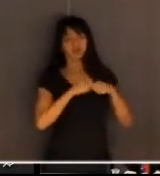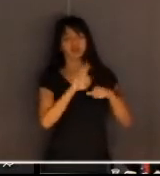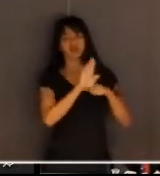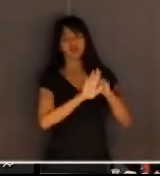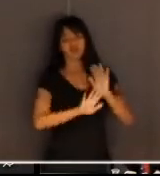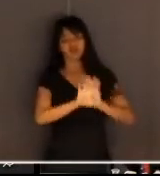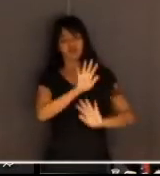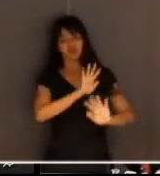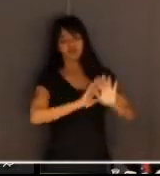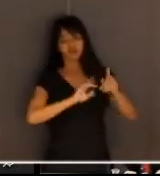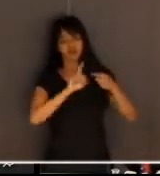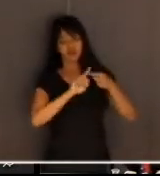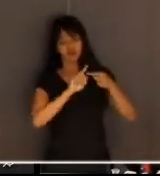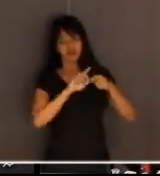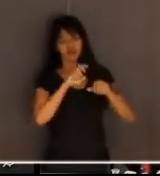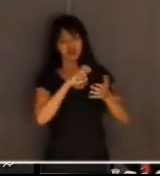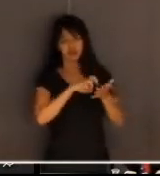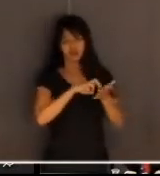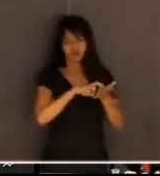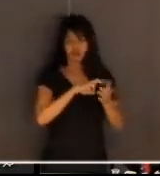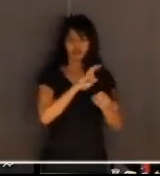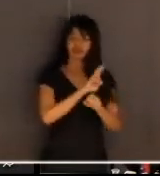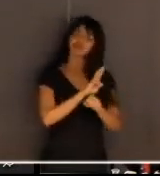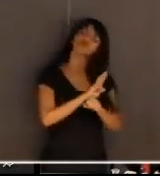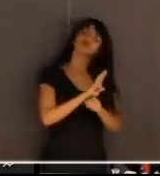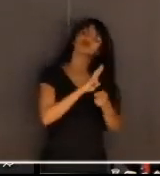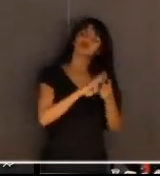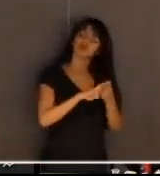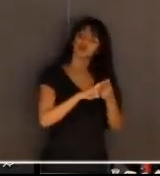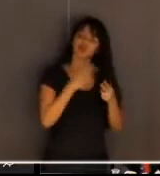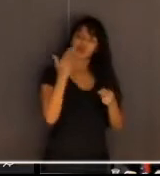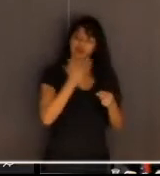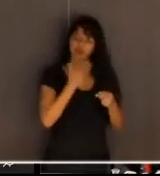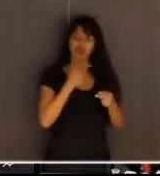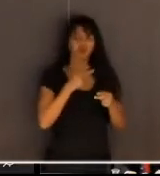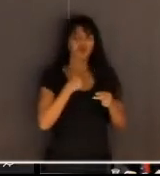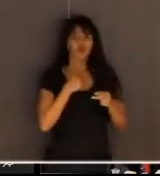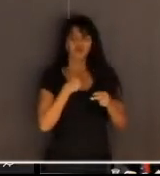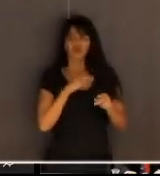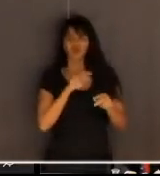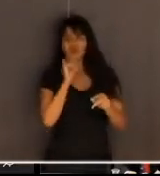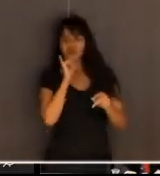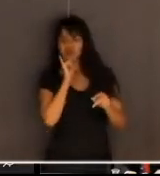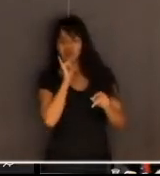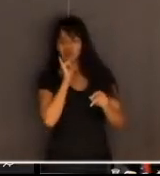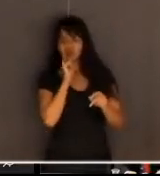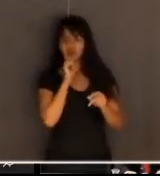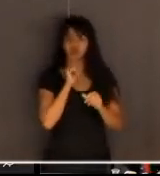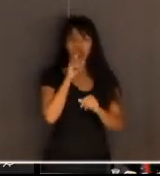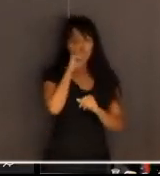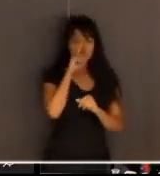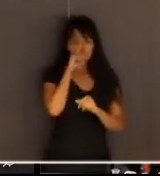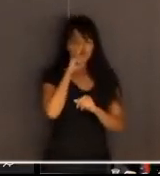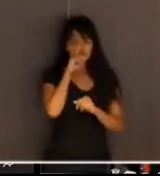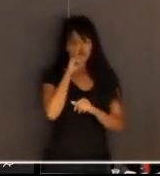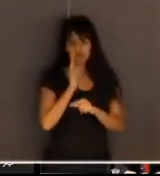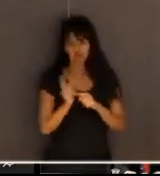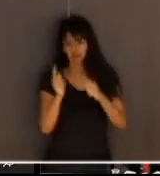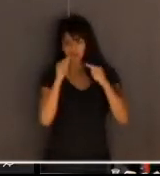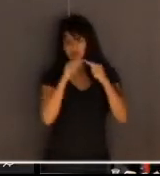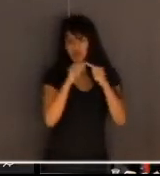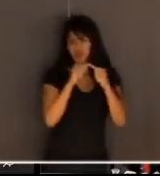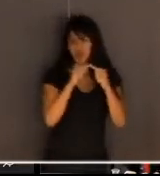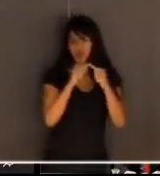prova. Não vamos arriscar a apresentação de objetos sem que esses